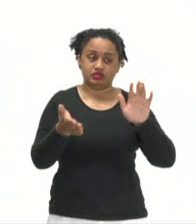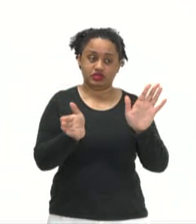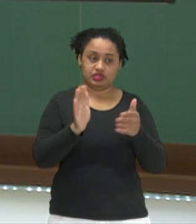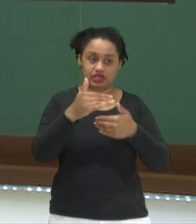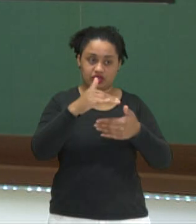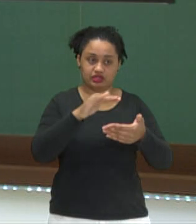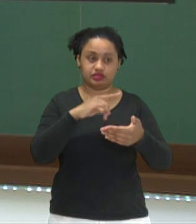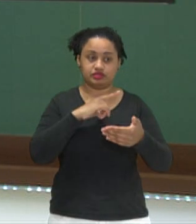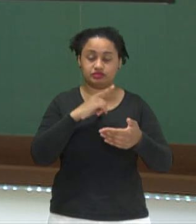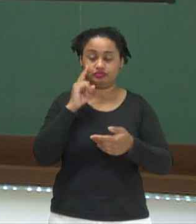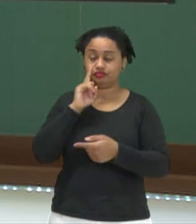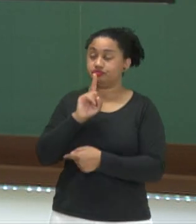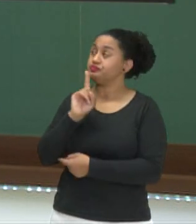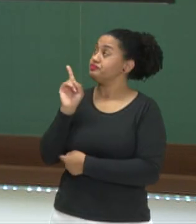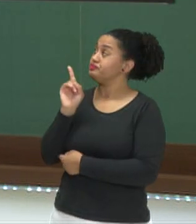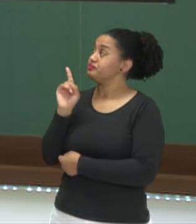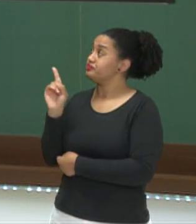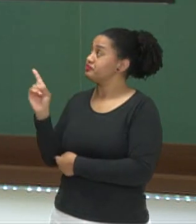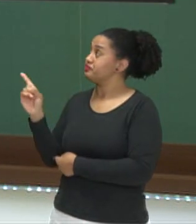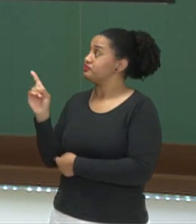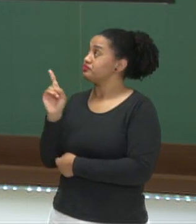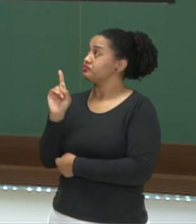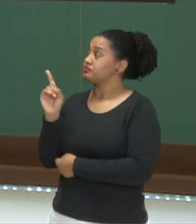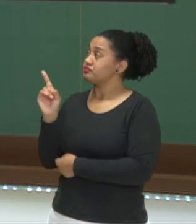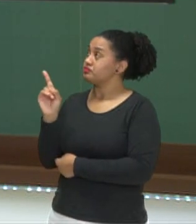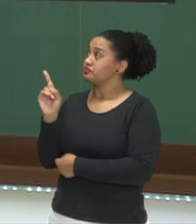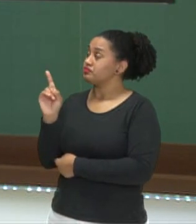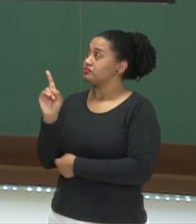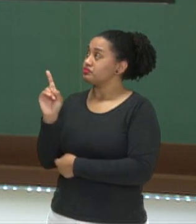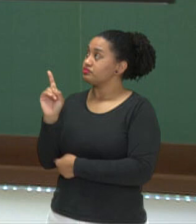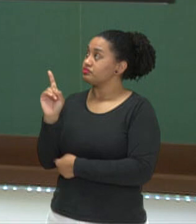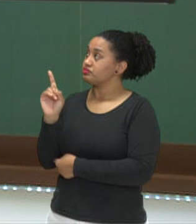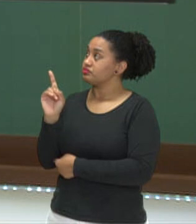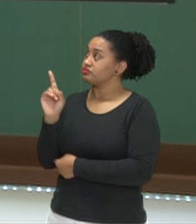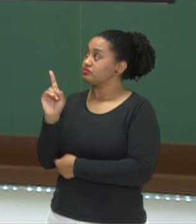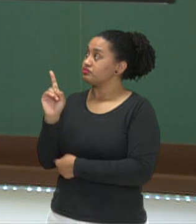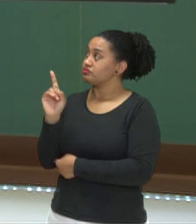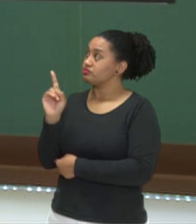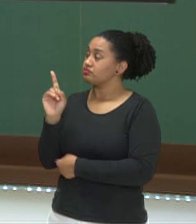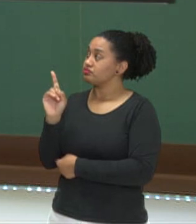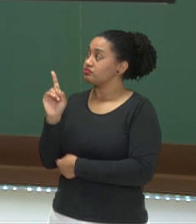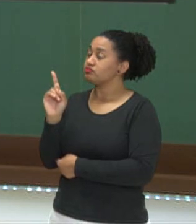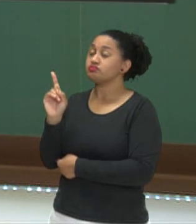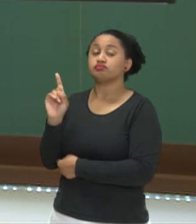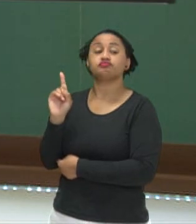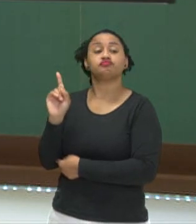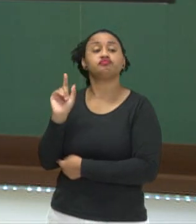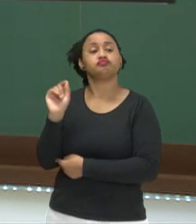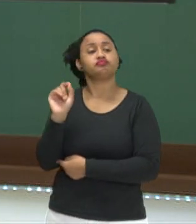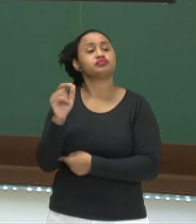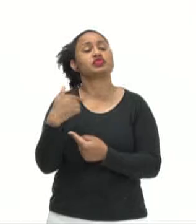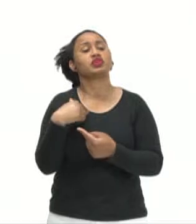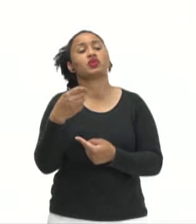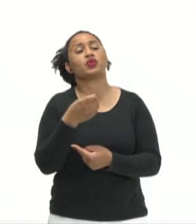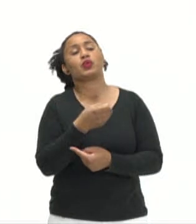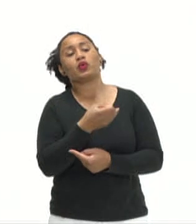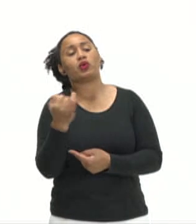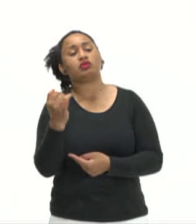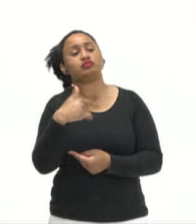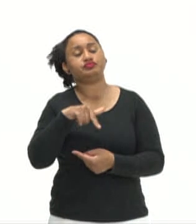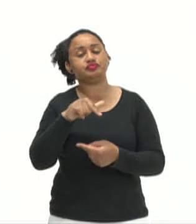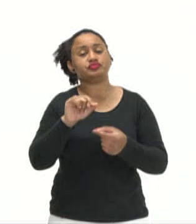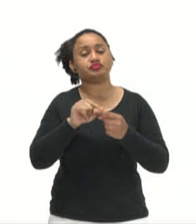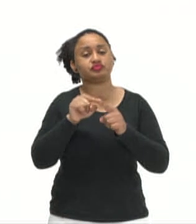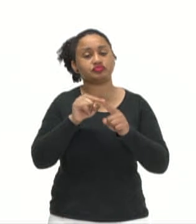temos essa daqui, essa daqui. Aqui não está pintado, mas também é uma face, tá bom? Quais serão os